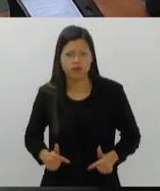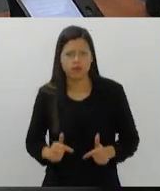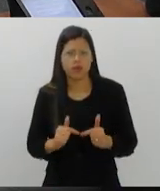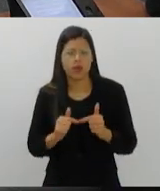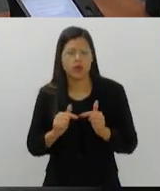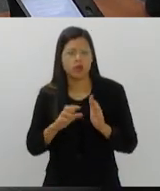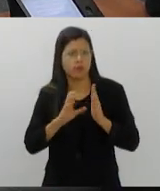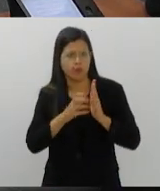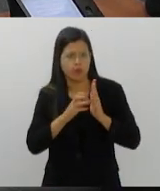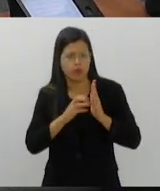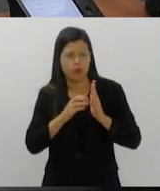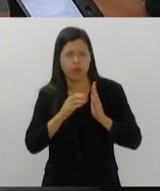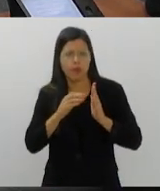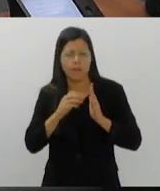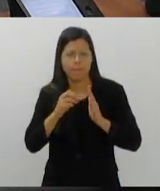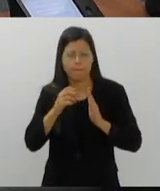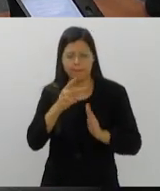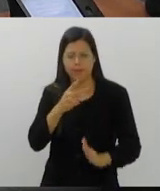indicação legislativa